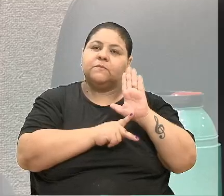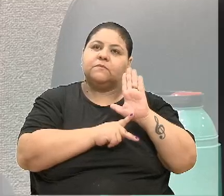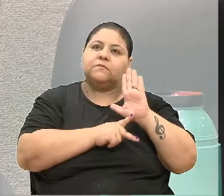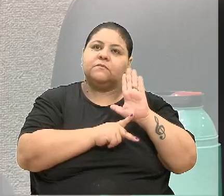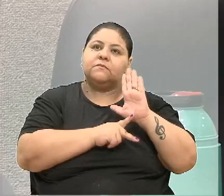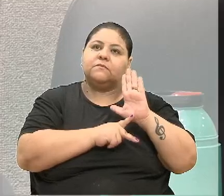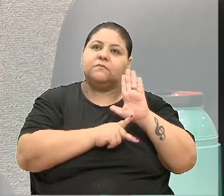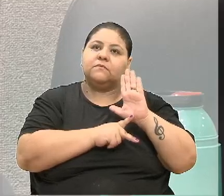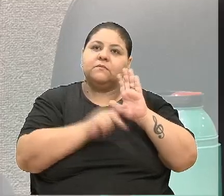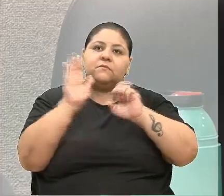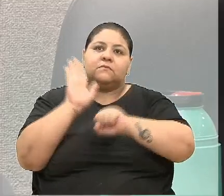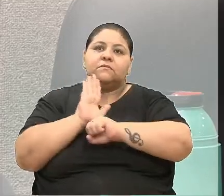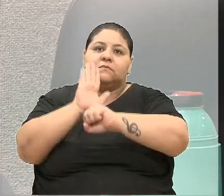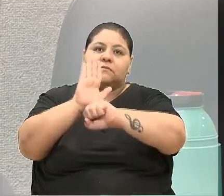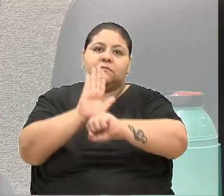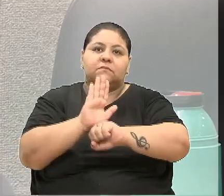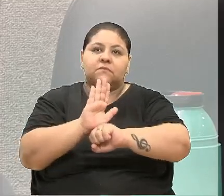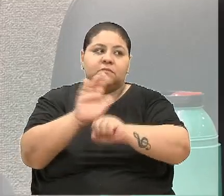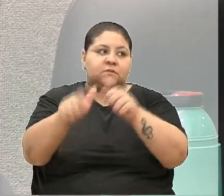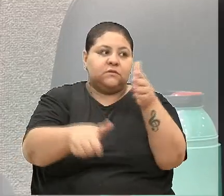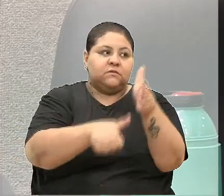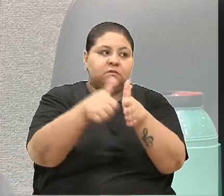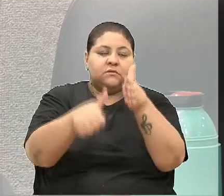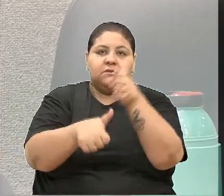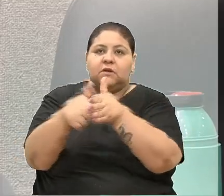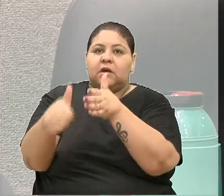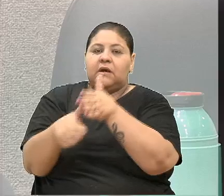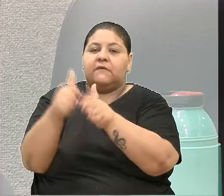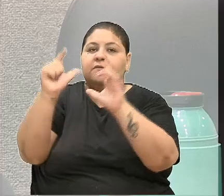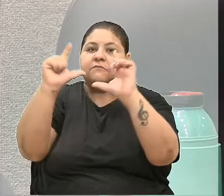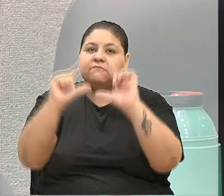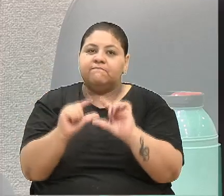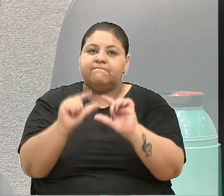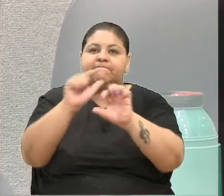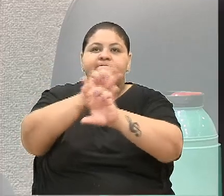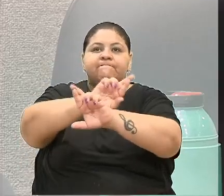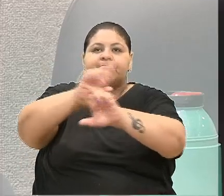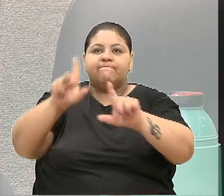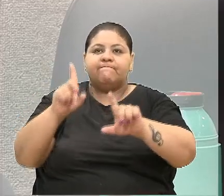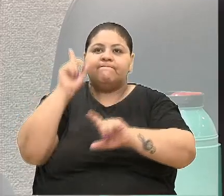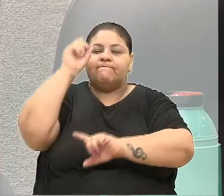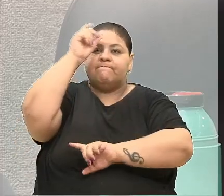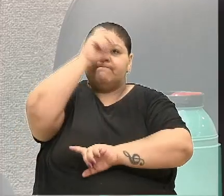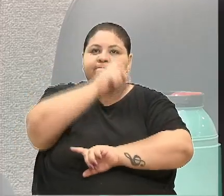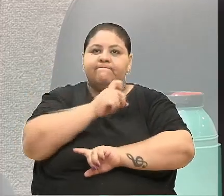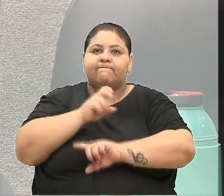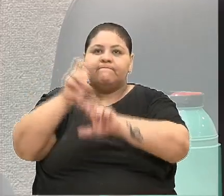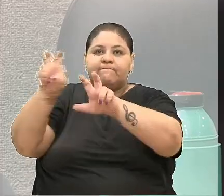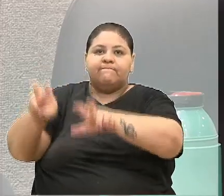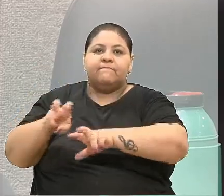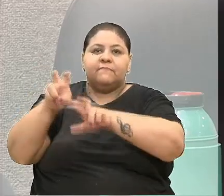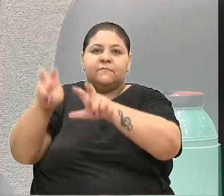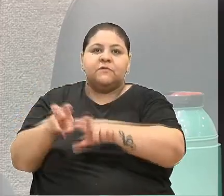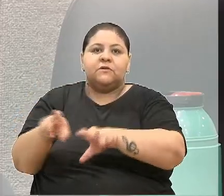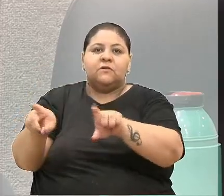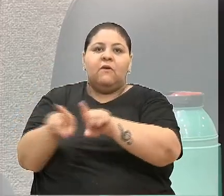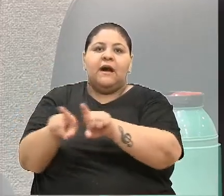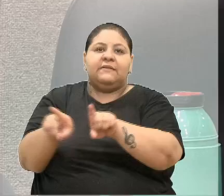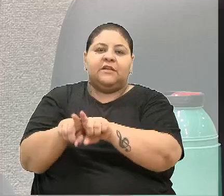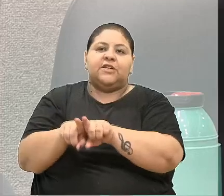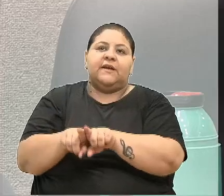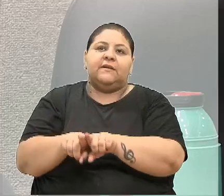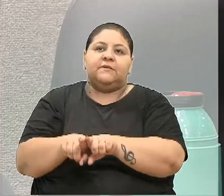a colaborar e a tentar melhorar um pouco as dificuldades que os nossos agricultores têm. Então, espero que